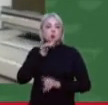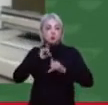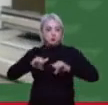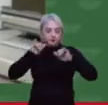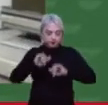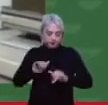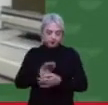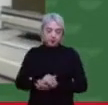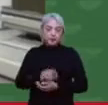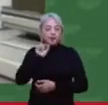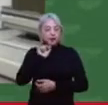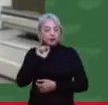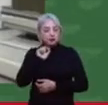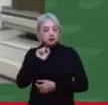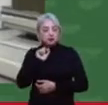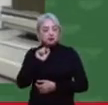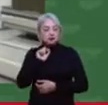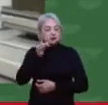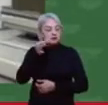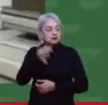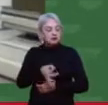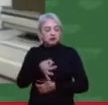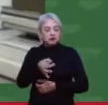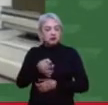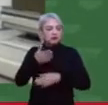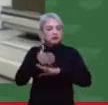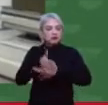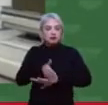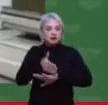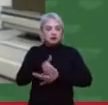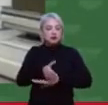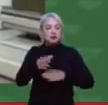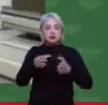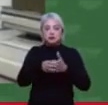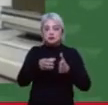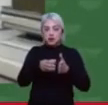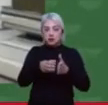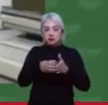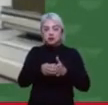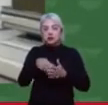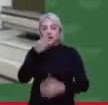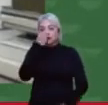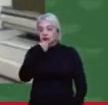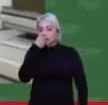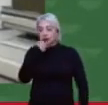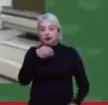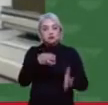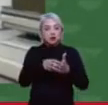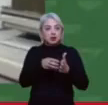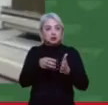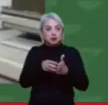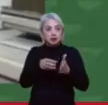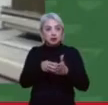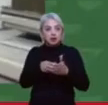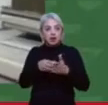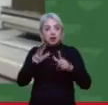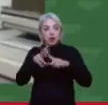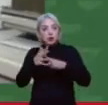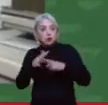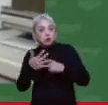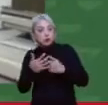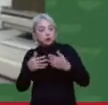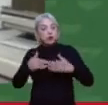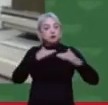publicidade. Isso vai, com certeza, intervir nos partidos, porque enfraquece partido, e partido é instrumento do